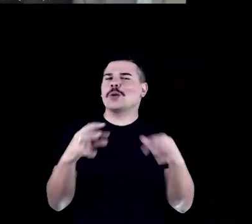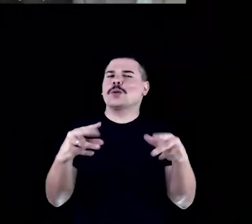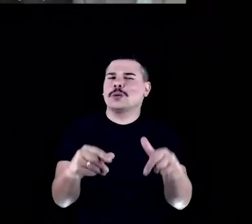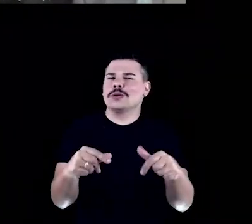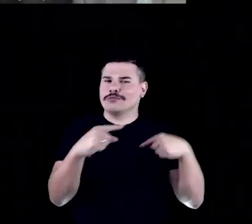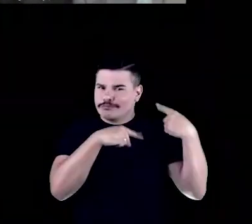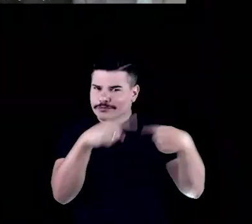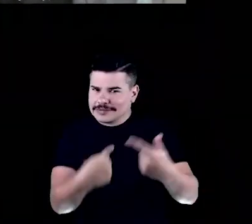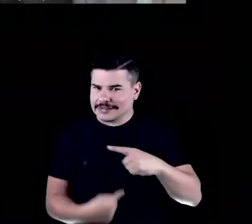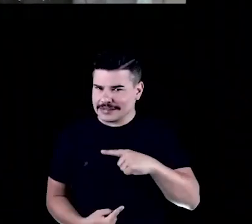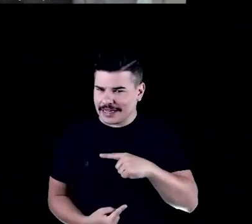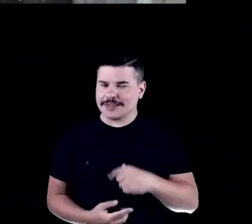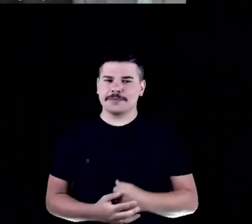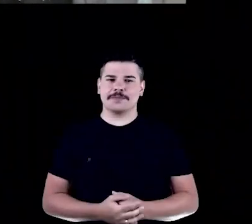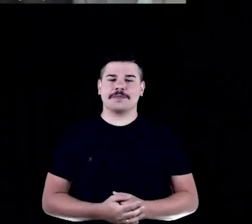Faz sentido?